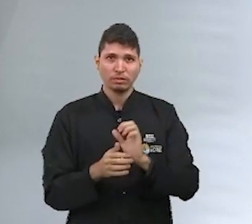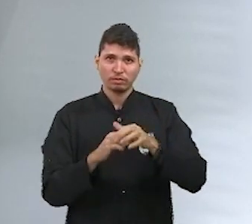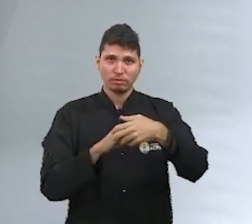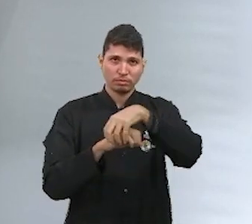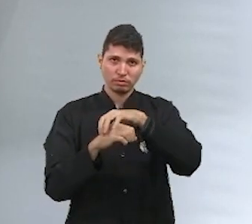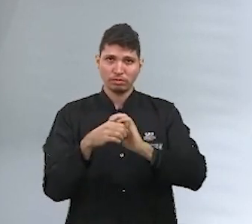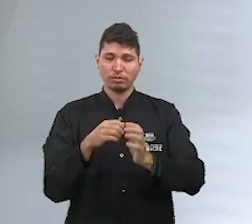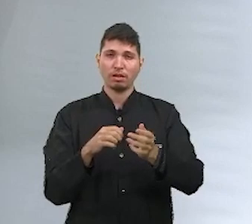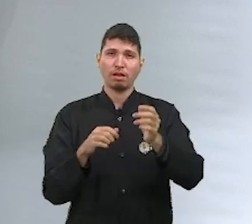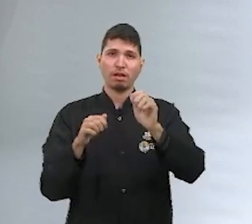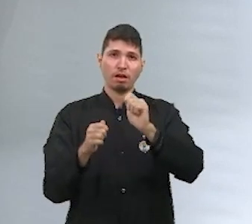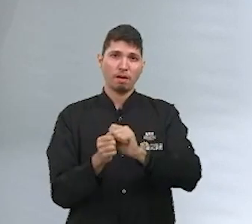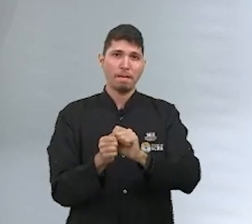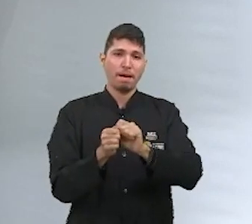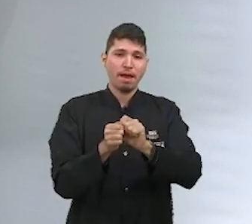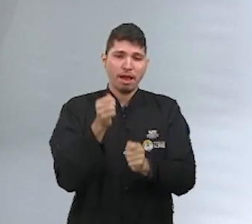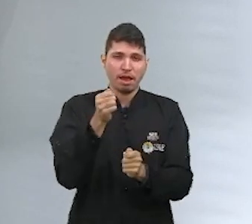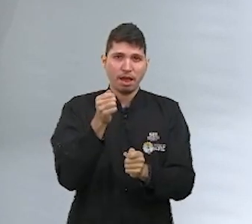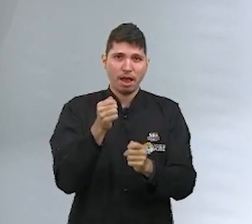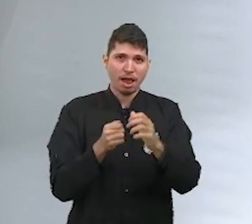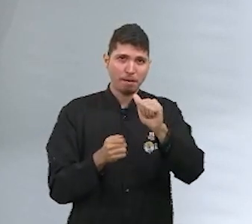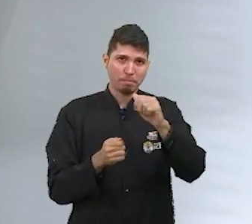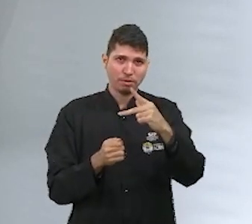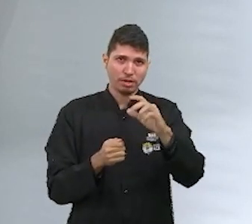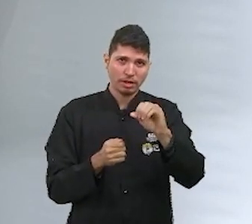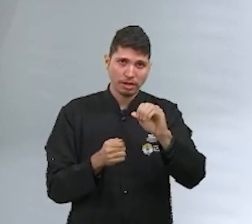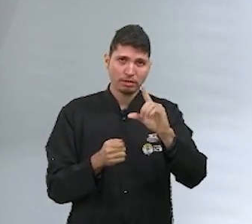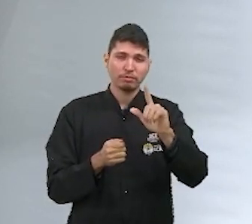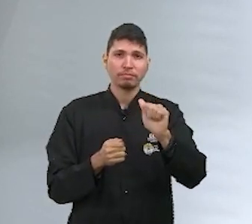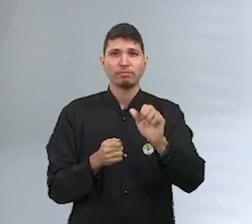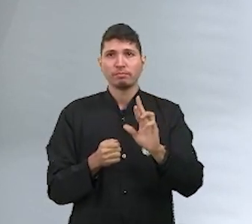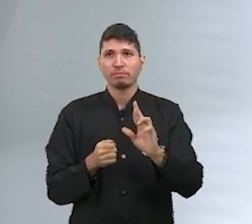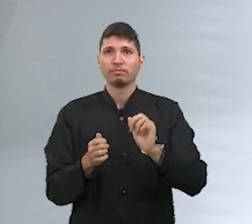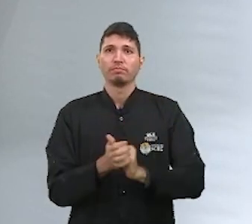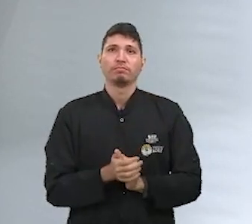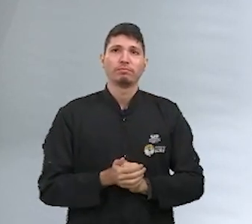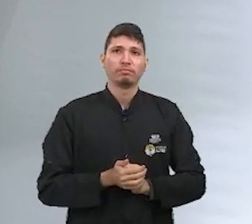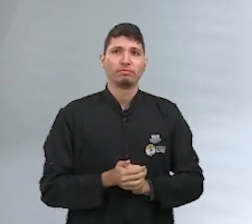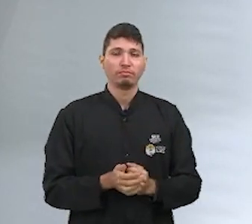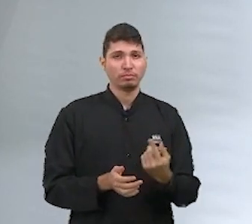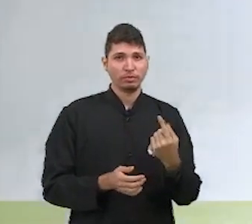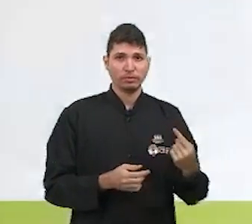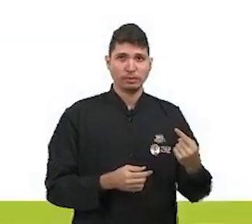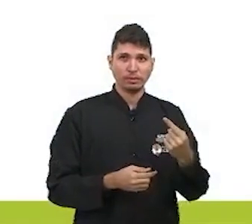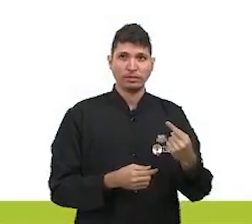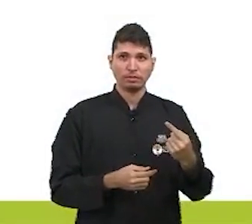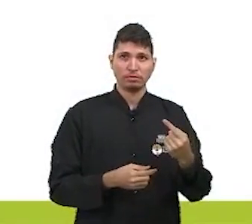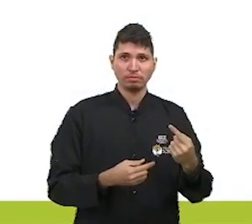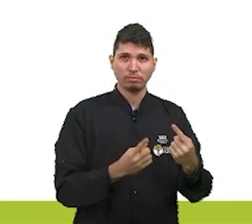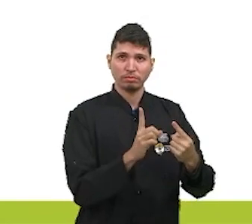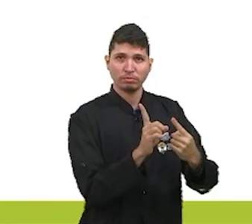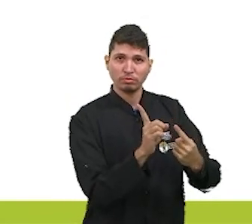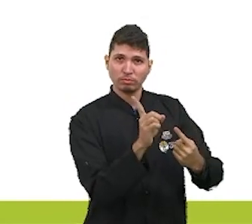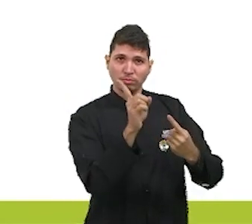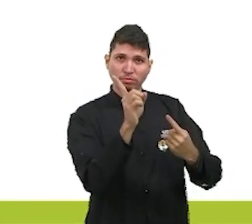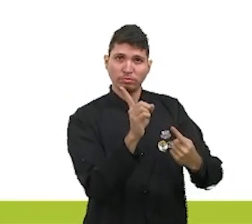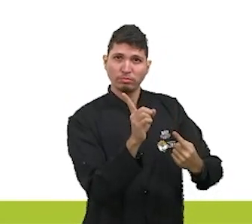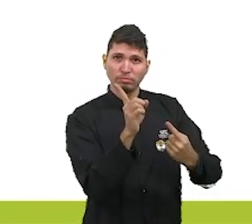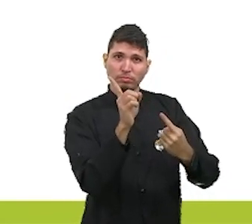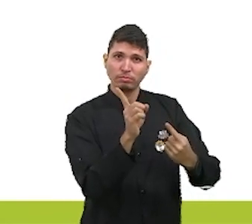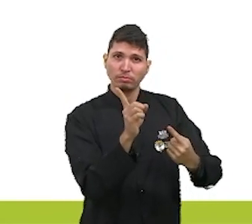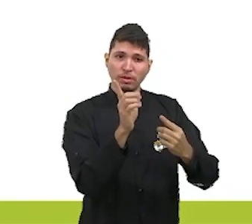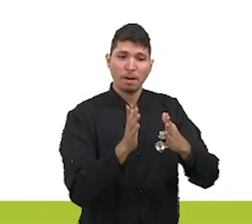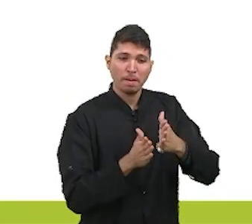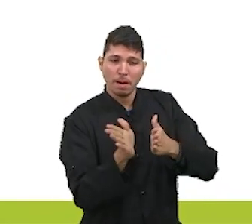apolar. Aqui, ó, já na molécula polar, esse azulzinho, esse vetor azul com esse outro vetor azul, eles estão na